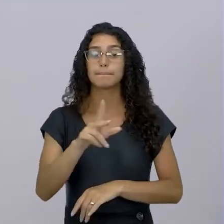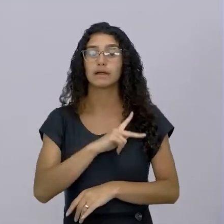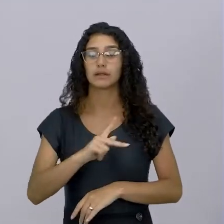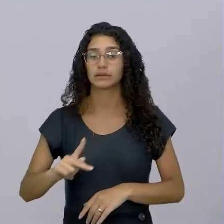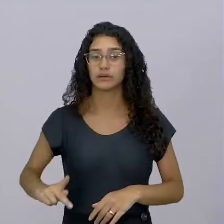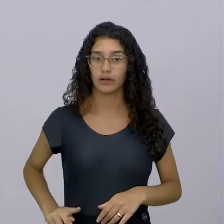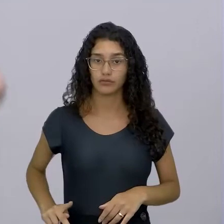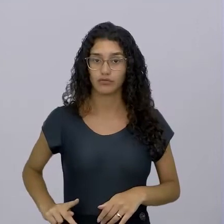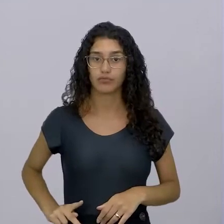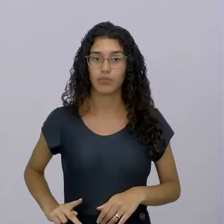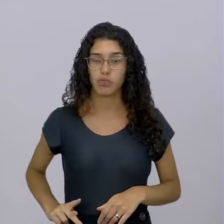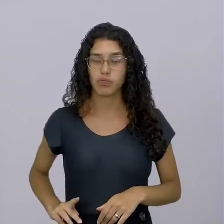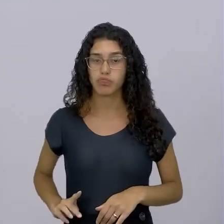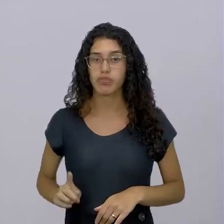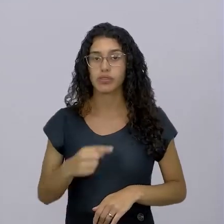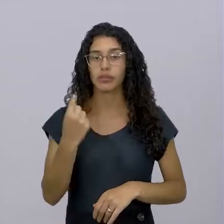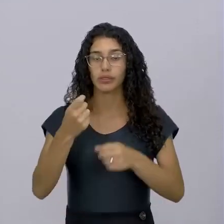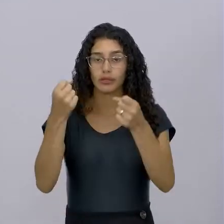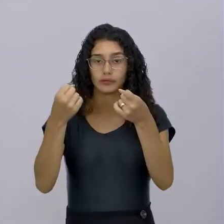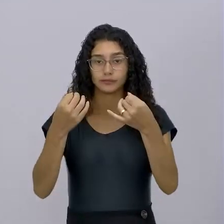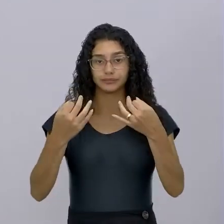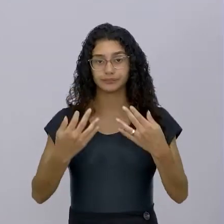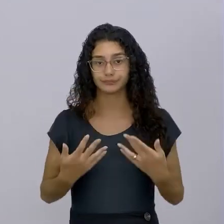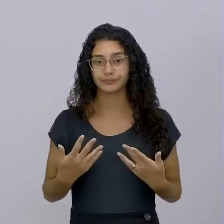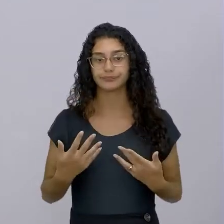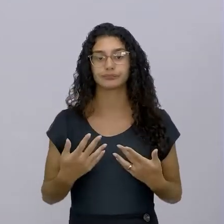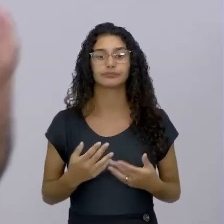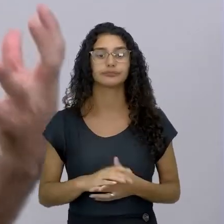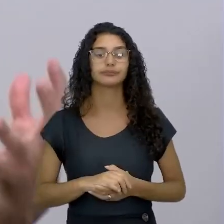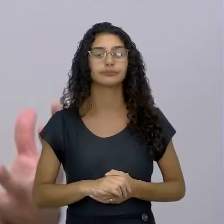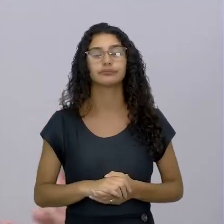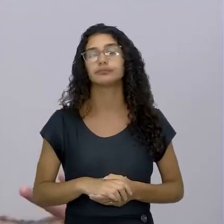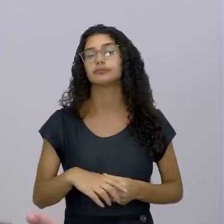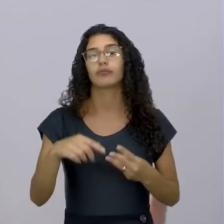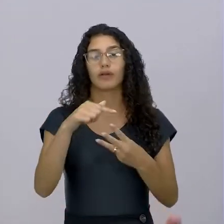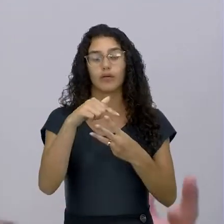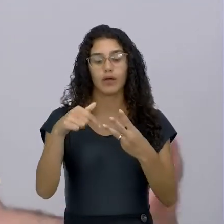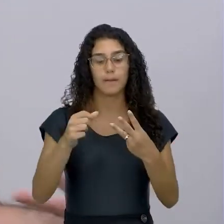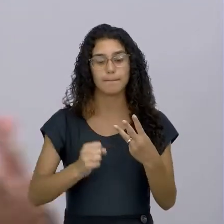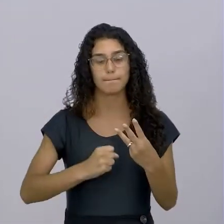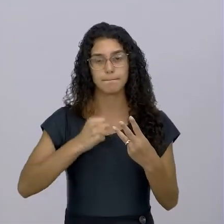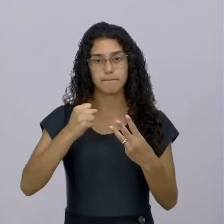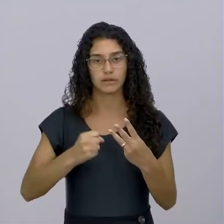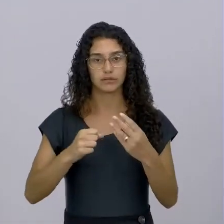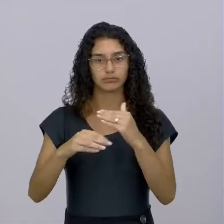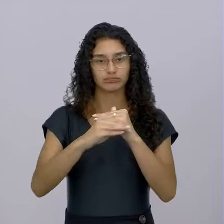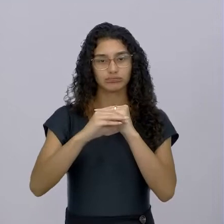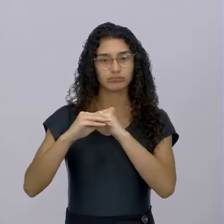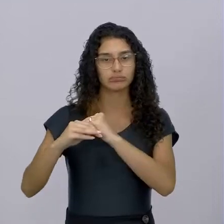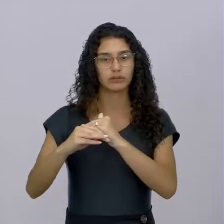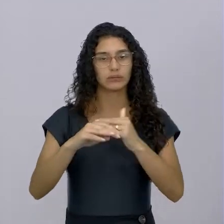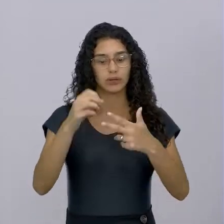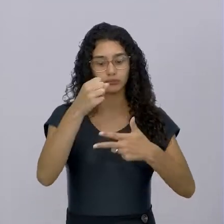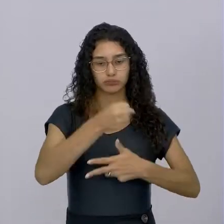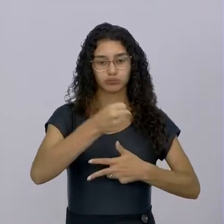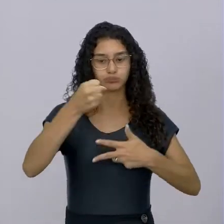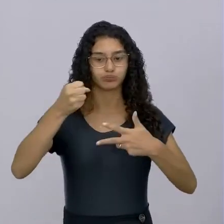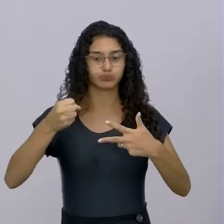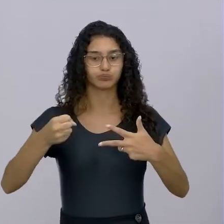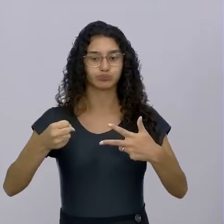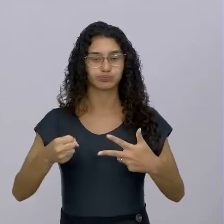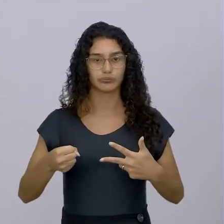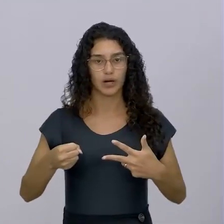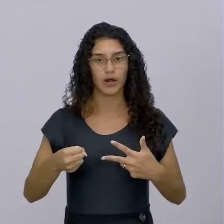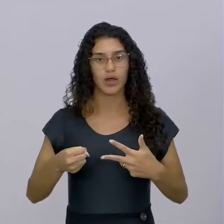presidente. É por isso que a gente fala que esses três poderes, eles se equilibram, né? É a ideia de